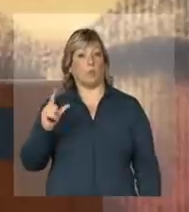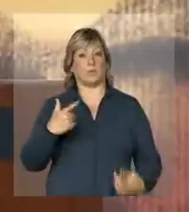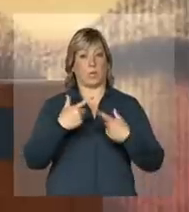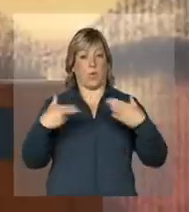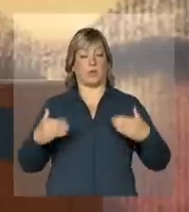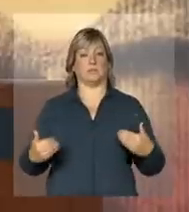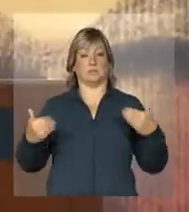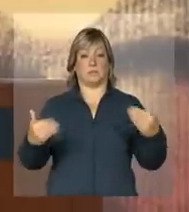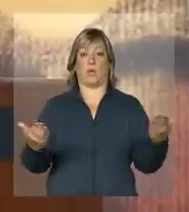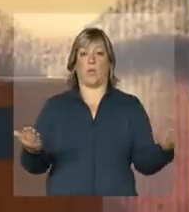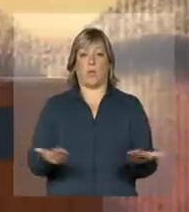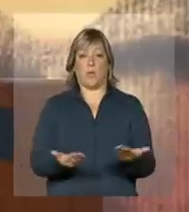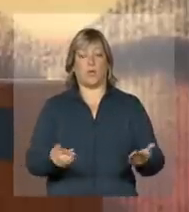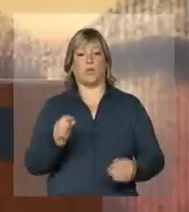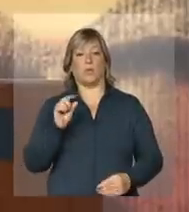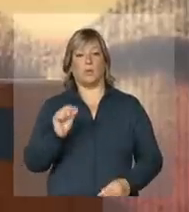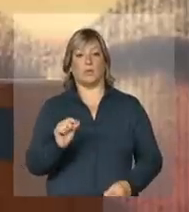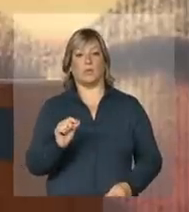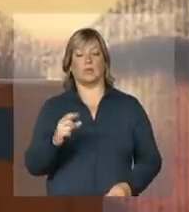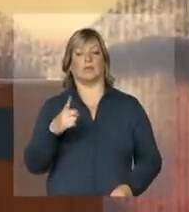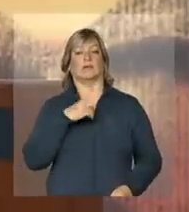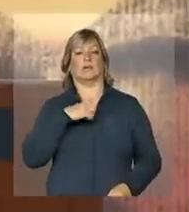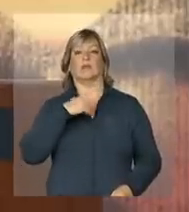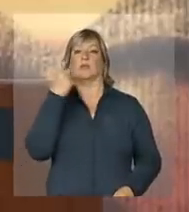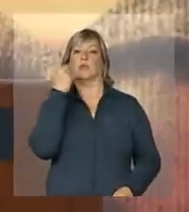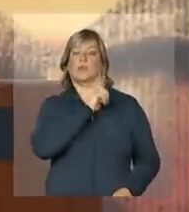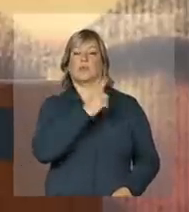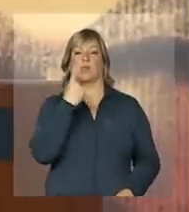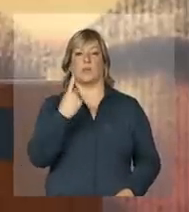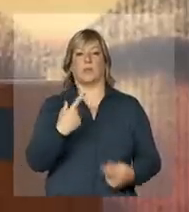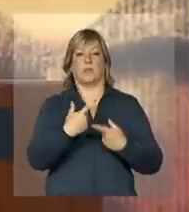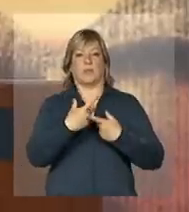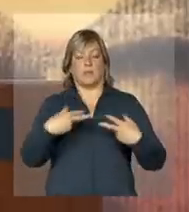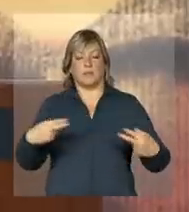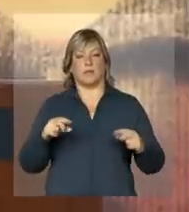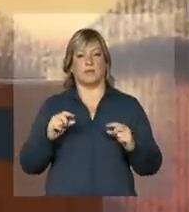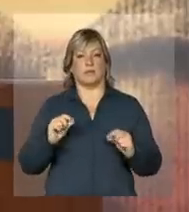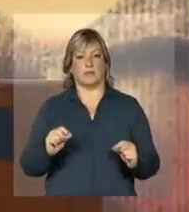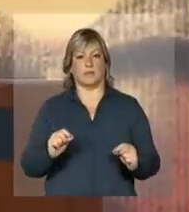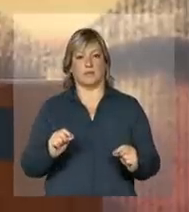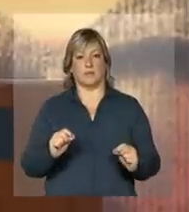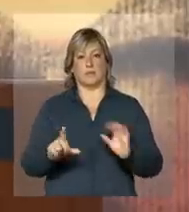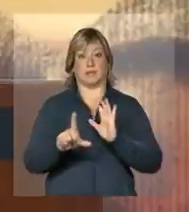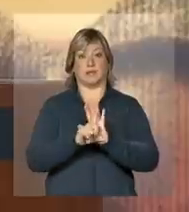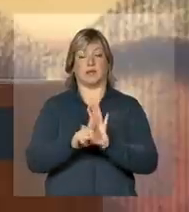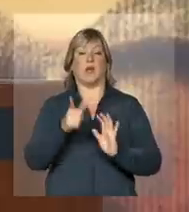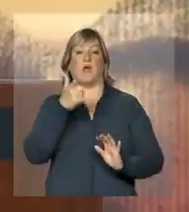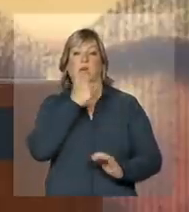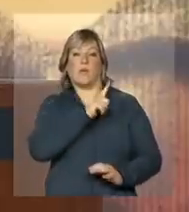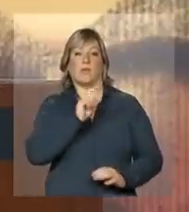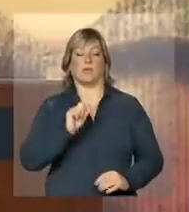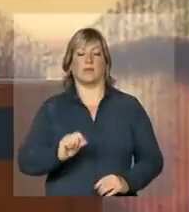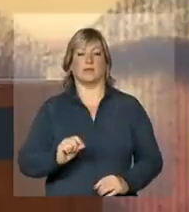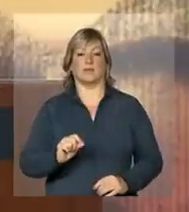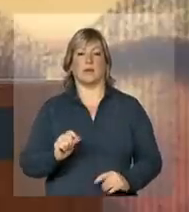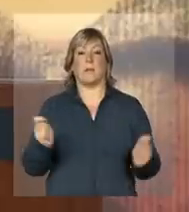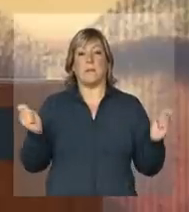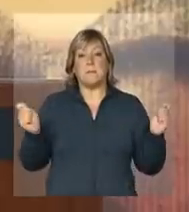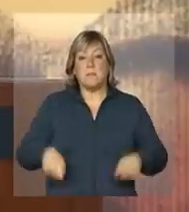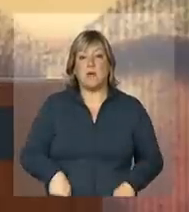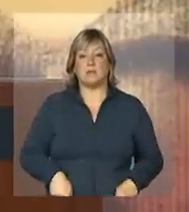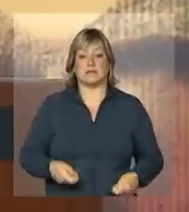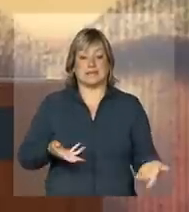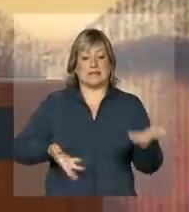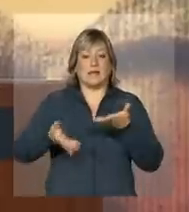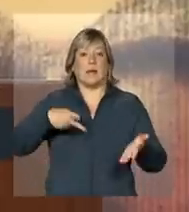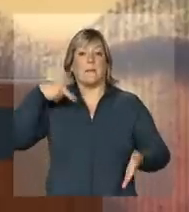avanço de um instrumento de uma estrutura né institucional que possa tratar da